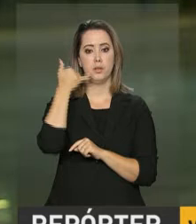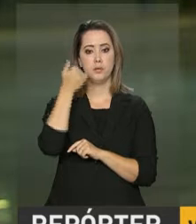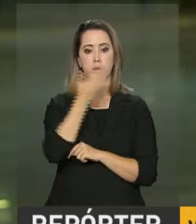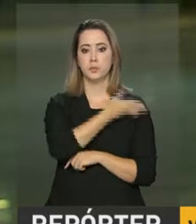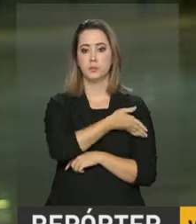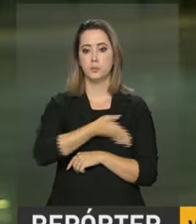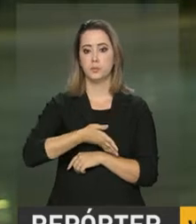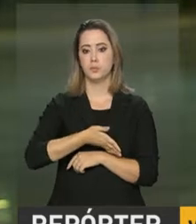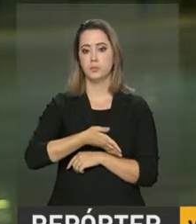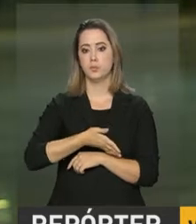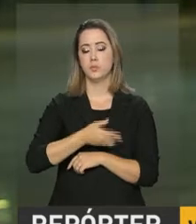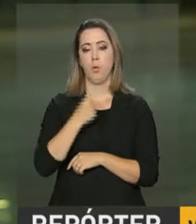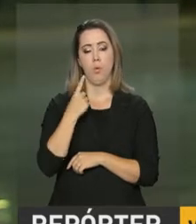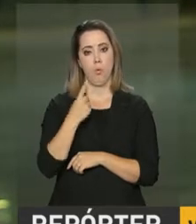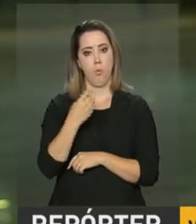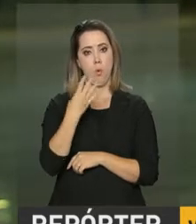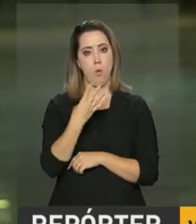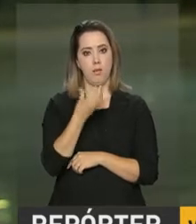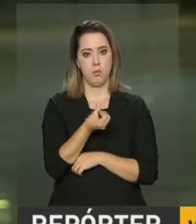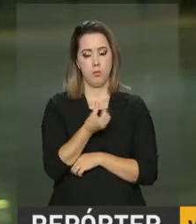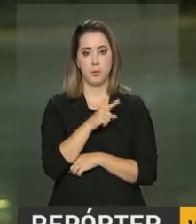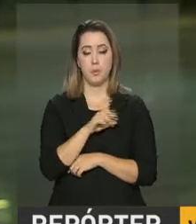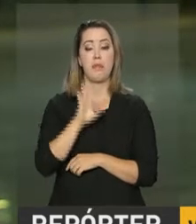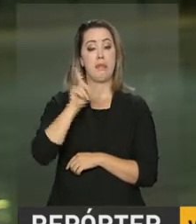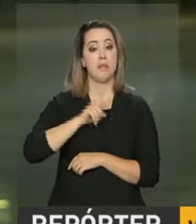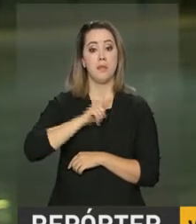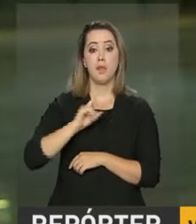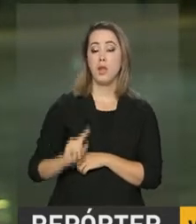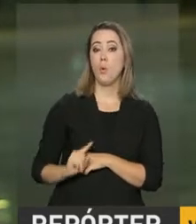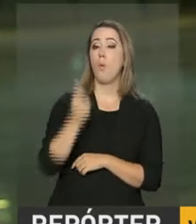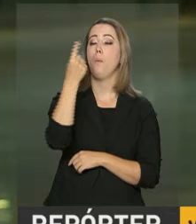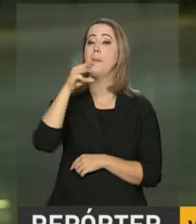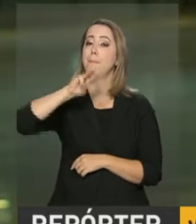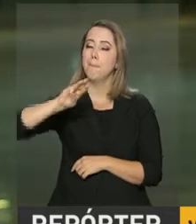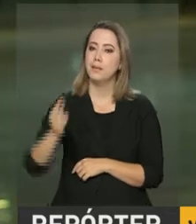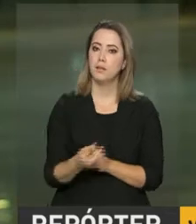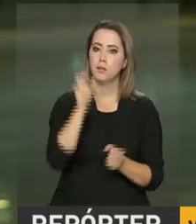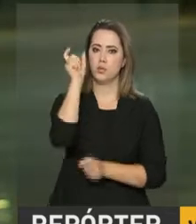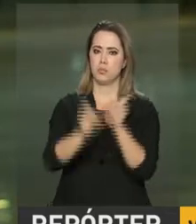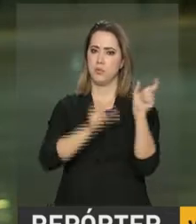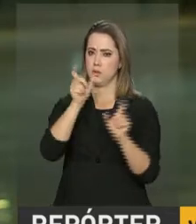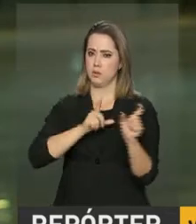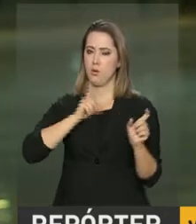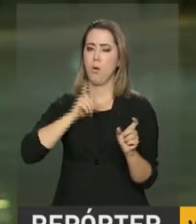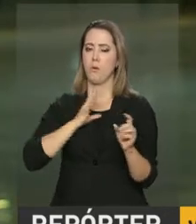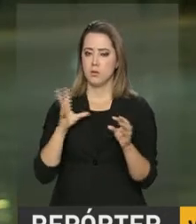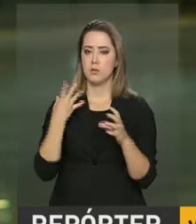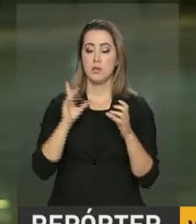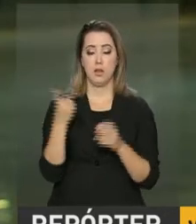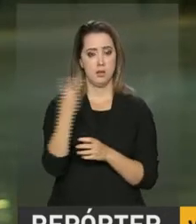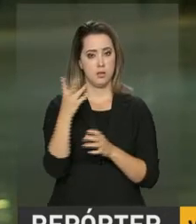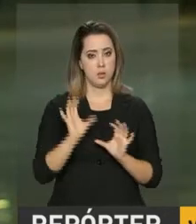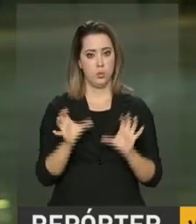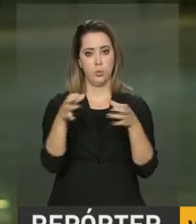no número 146. São 1 milhão e 300 mil contribuintes que estarão contemplados nesse